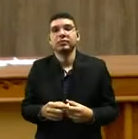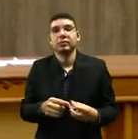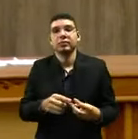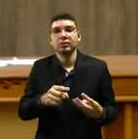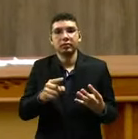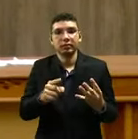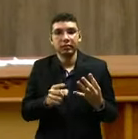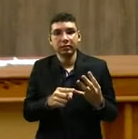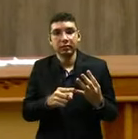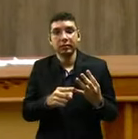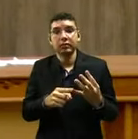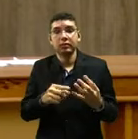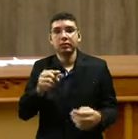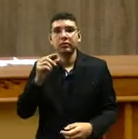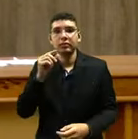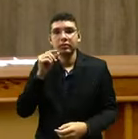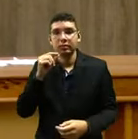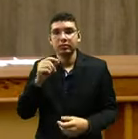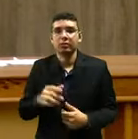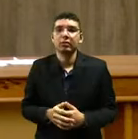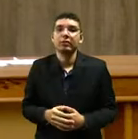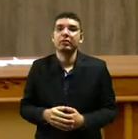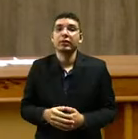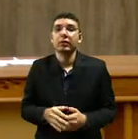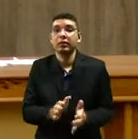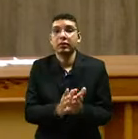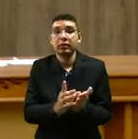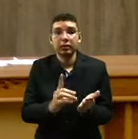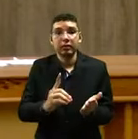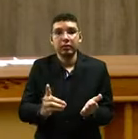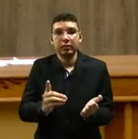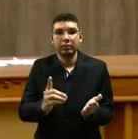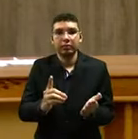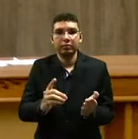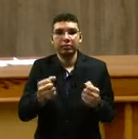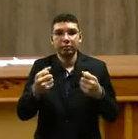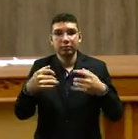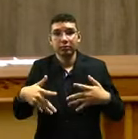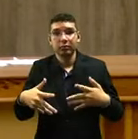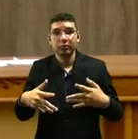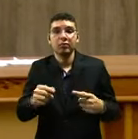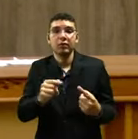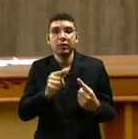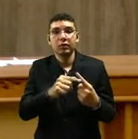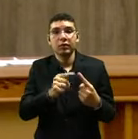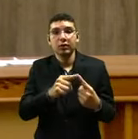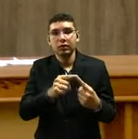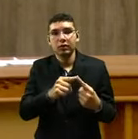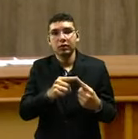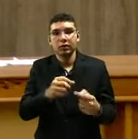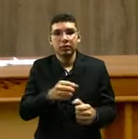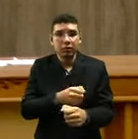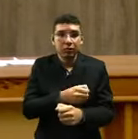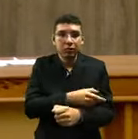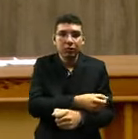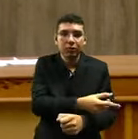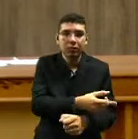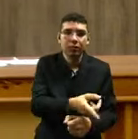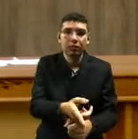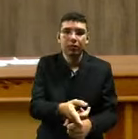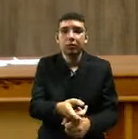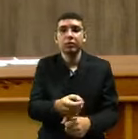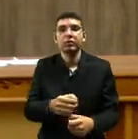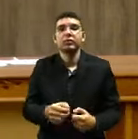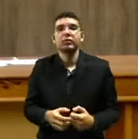aves quatro coisas vamos lá ter toda a igreja para memorizar vamos